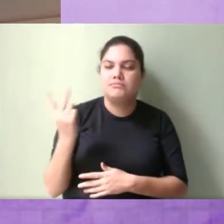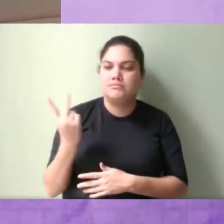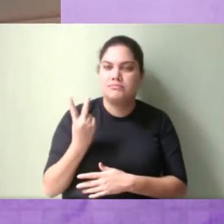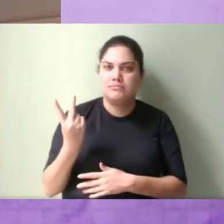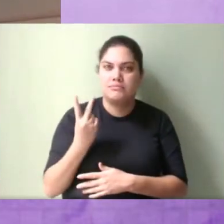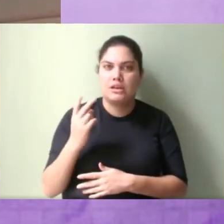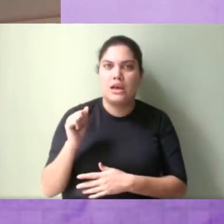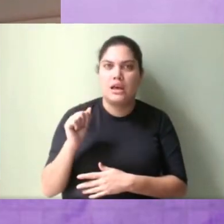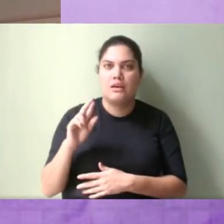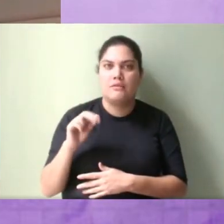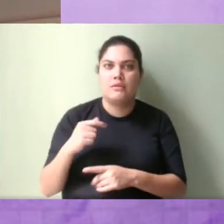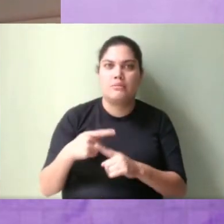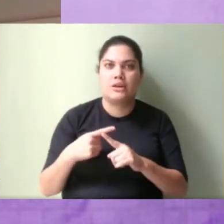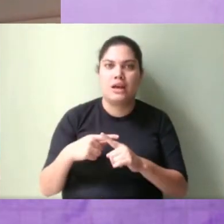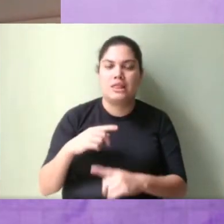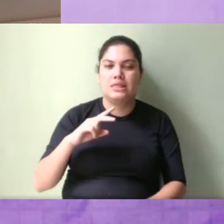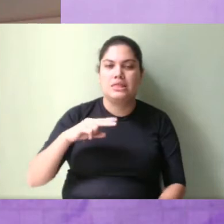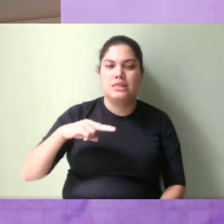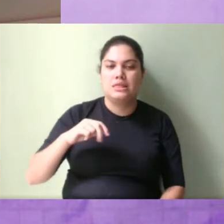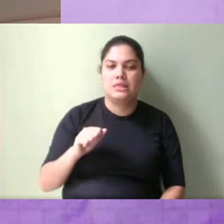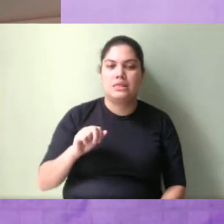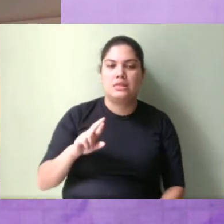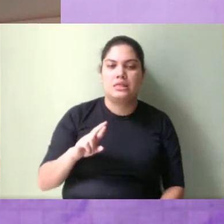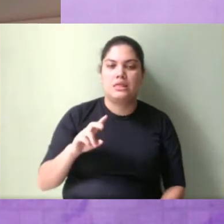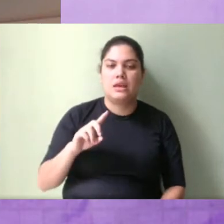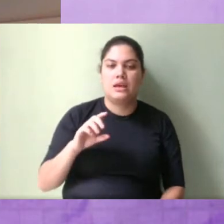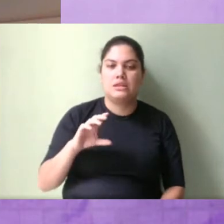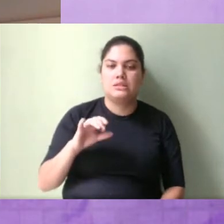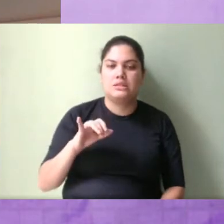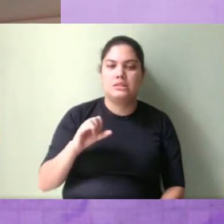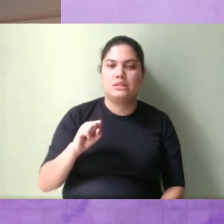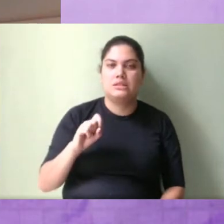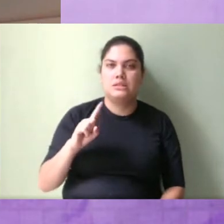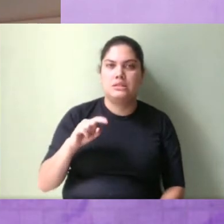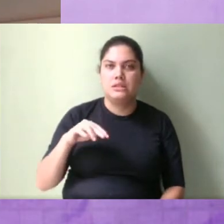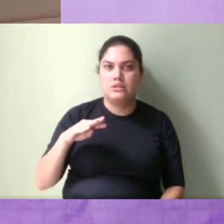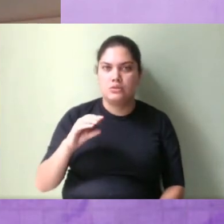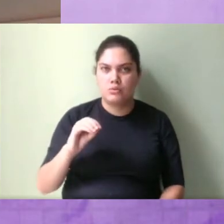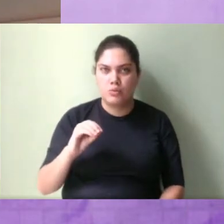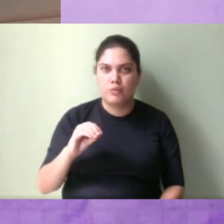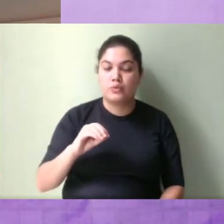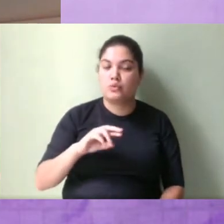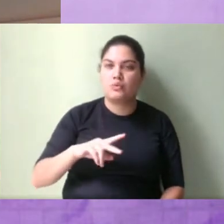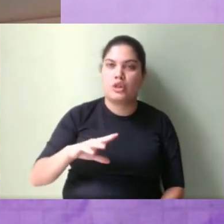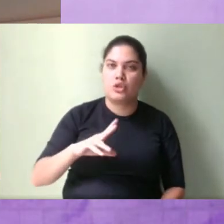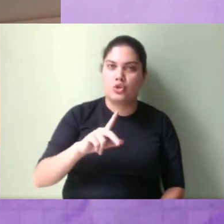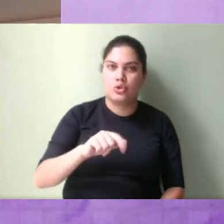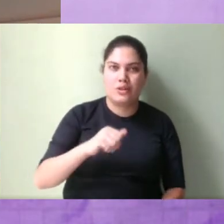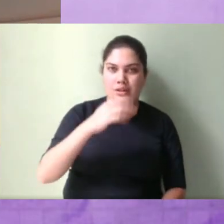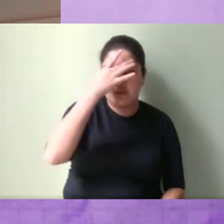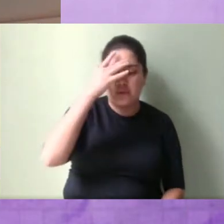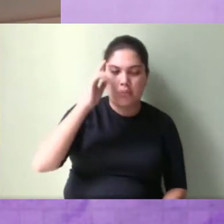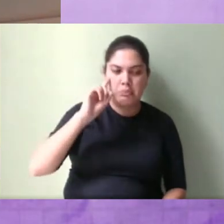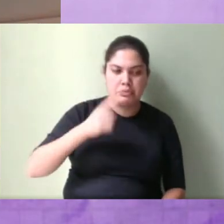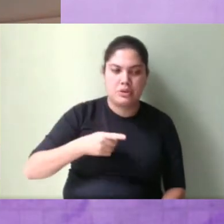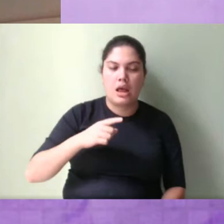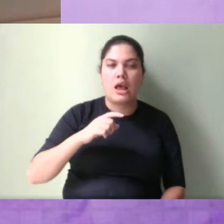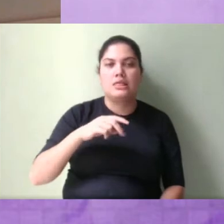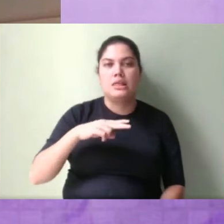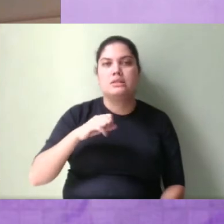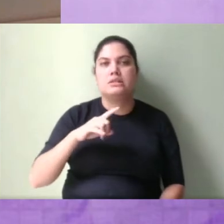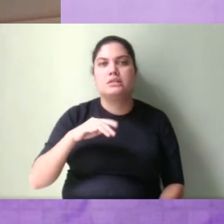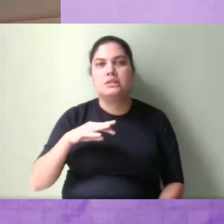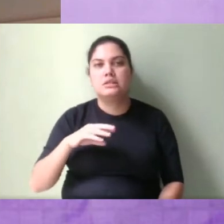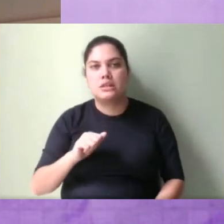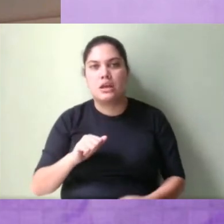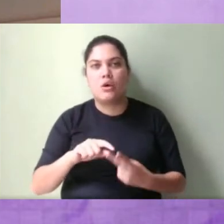importante lembrar, nem todo mundo, a gente tá nessa onda, né, até a gente se conheceu, eu e a Rafa, por isso, por conta do narcisismo, que é uma coisa que eu